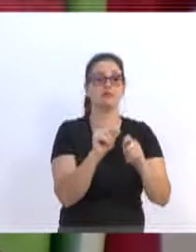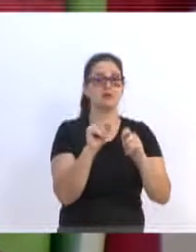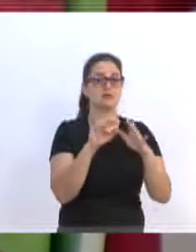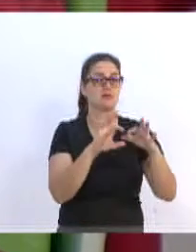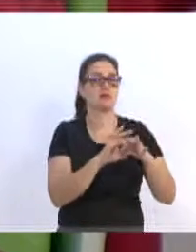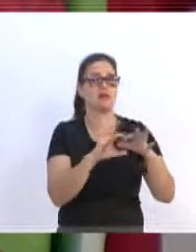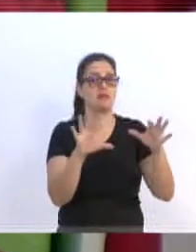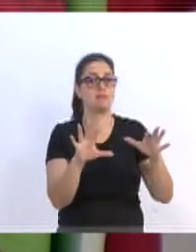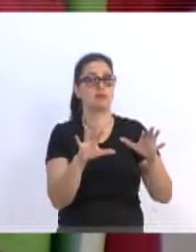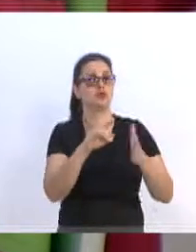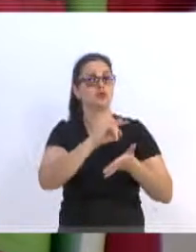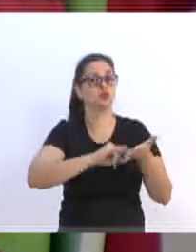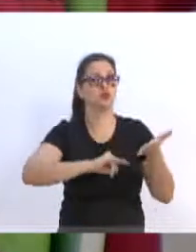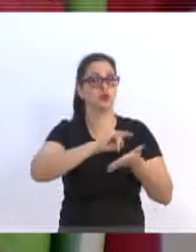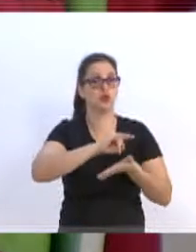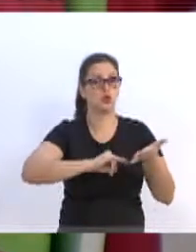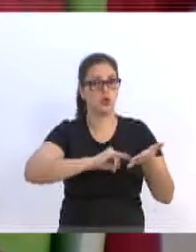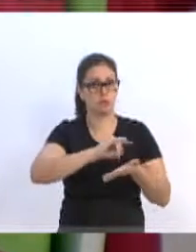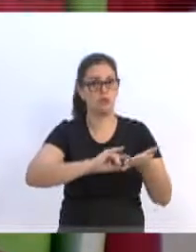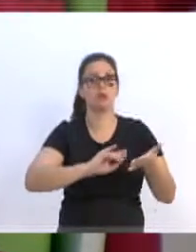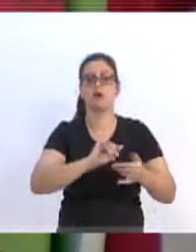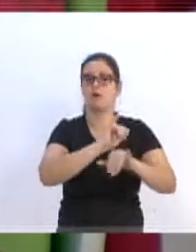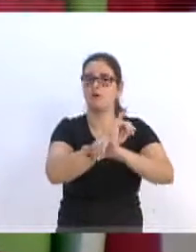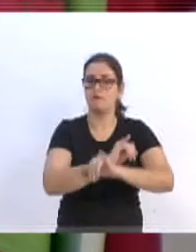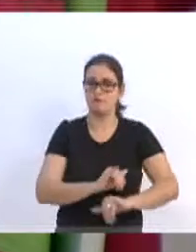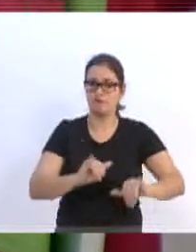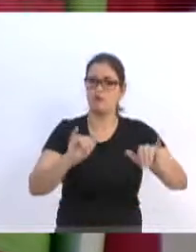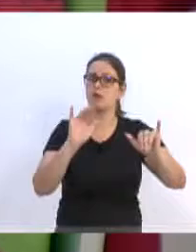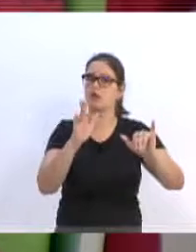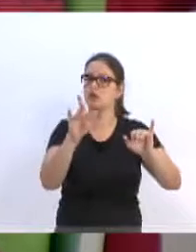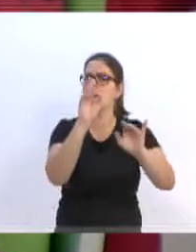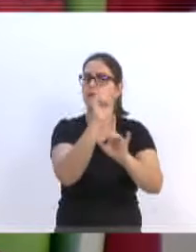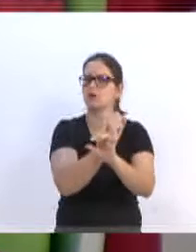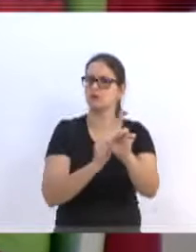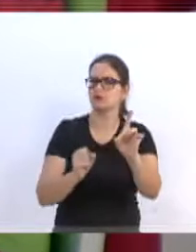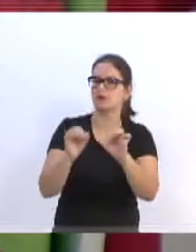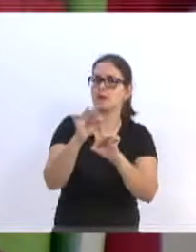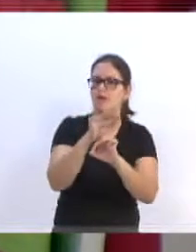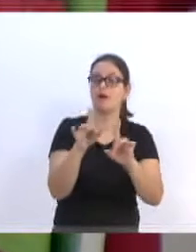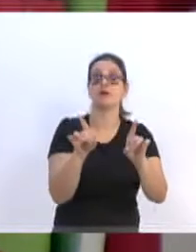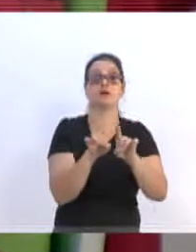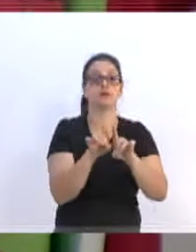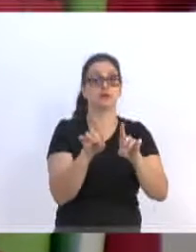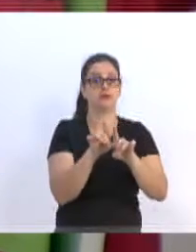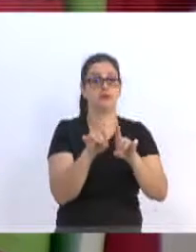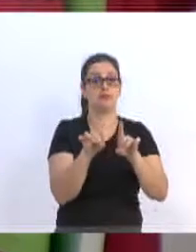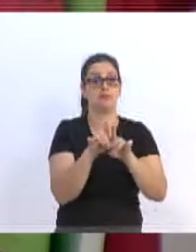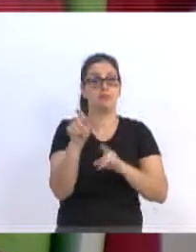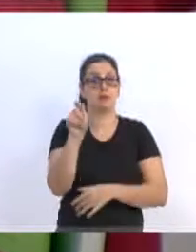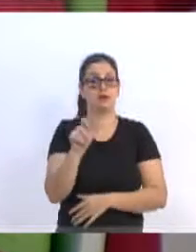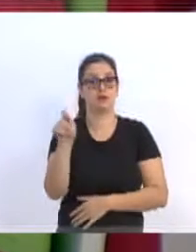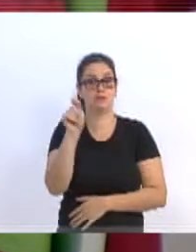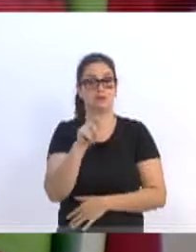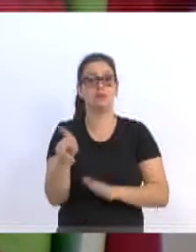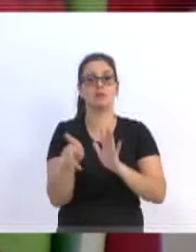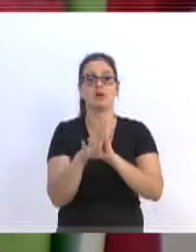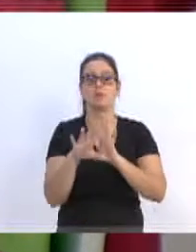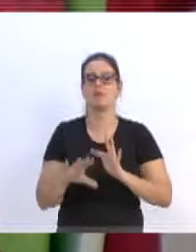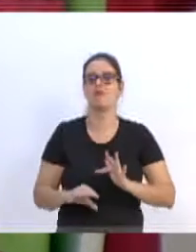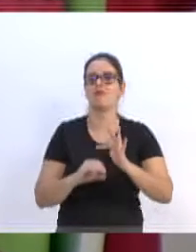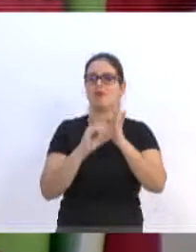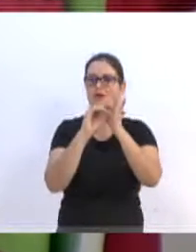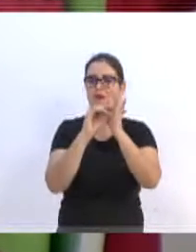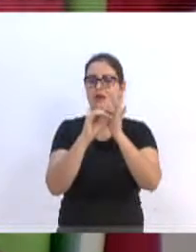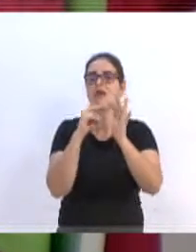dos documentos e eu quero passar isso já pra nossa sociedade quer passar isso para a associação de moradores do fortaleza alta em nome da nossa